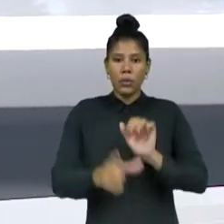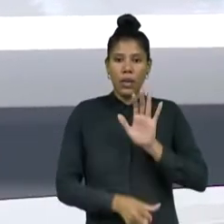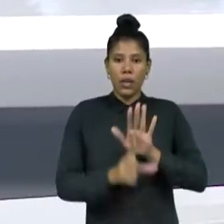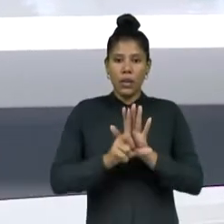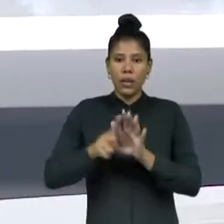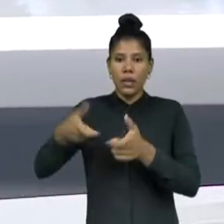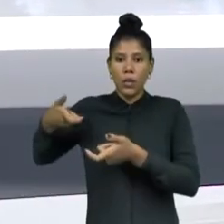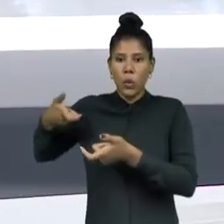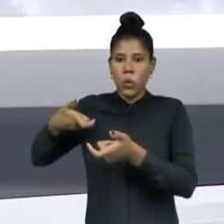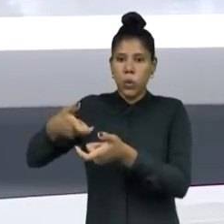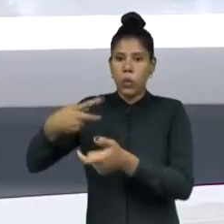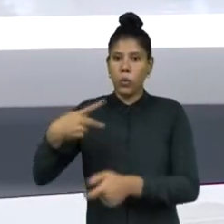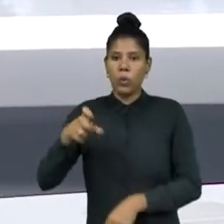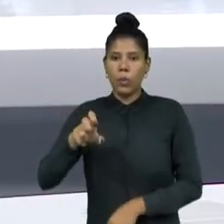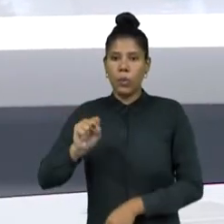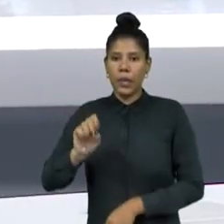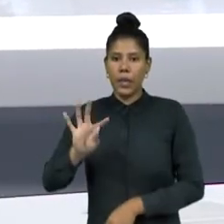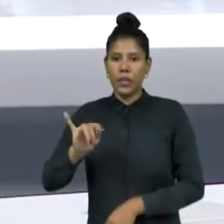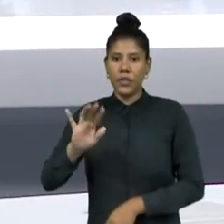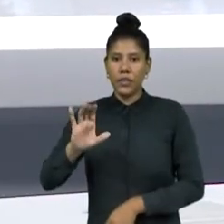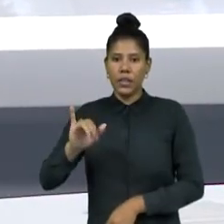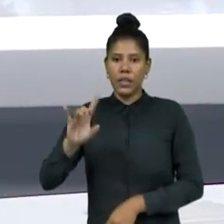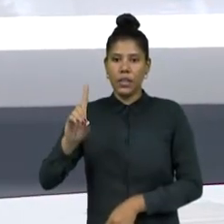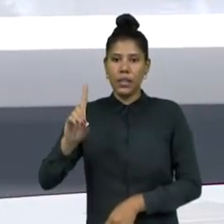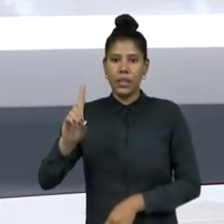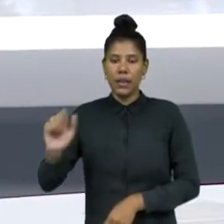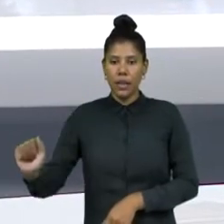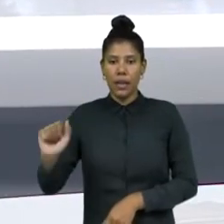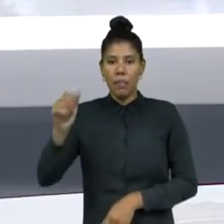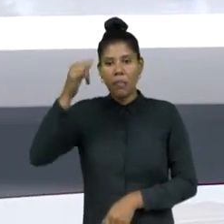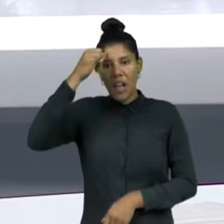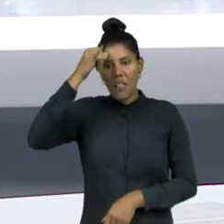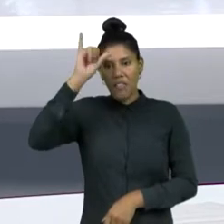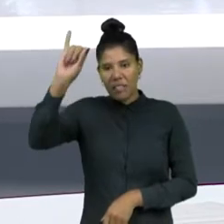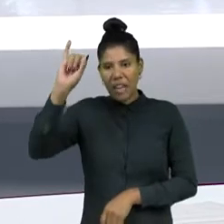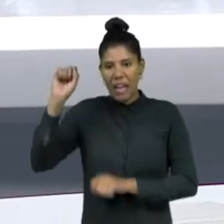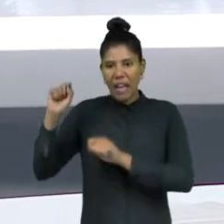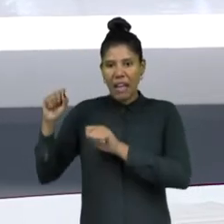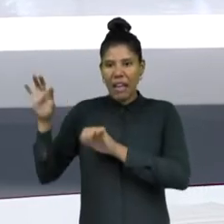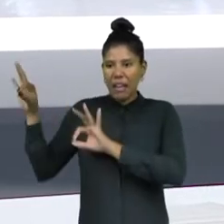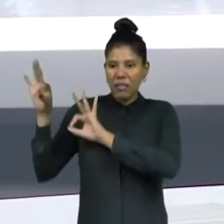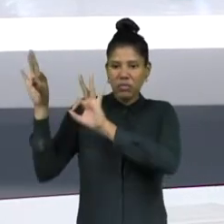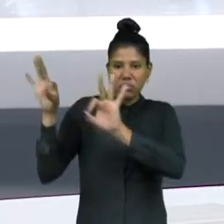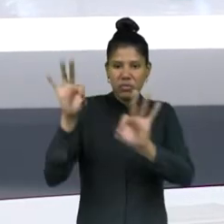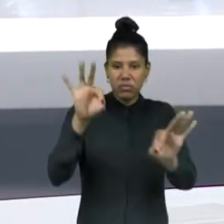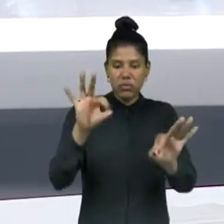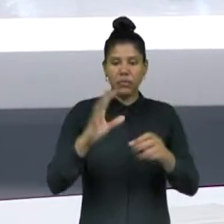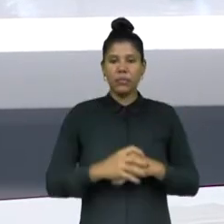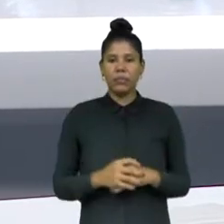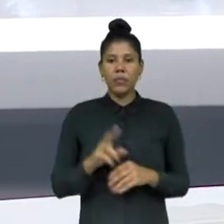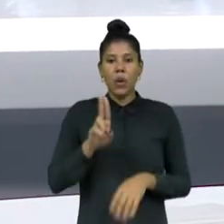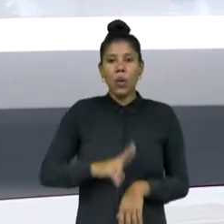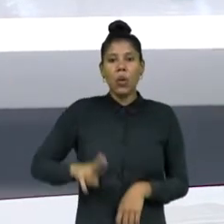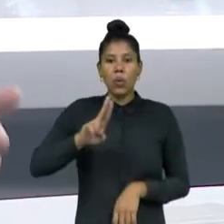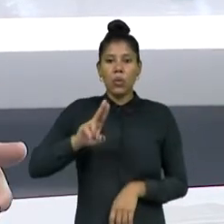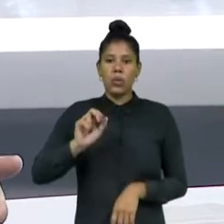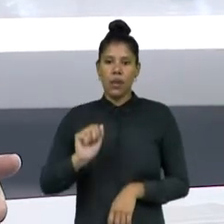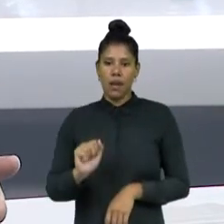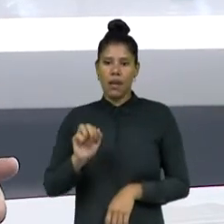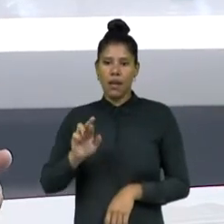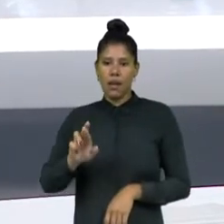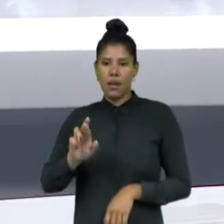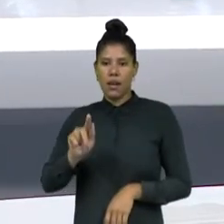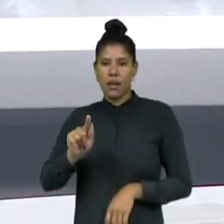no Brasil. De acordo com a proposta, a liberação sobre o uso de agrotóxicos deve ficar a cargo do Ministério da